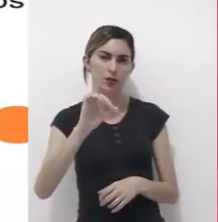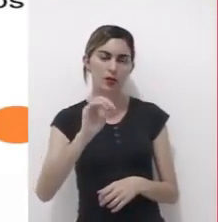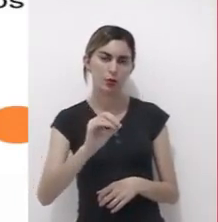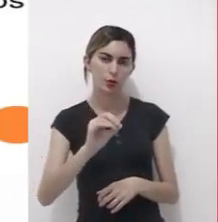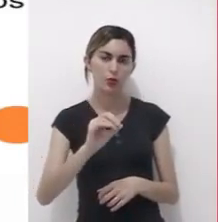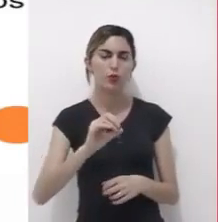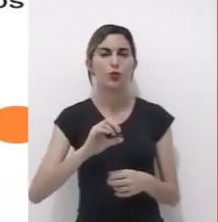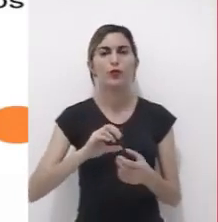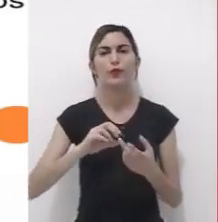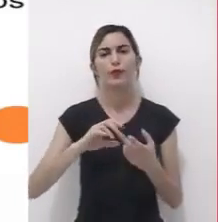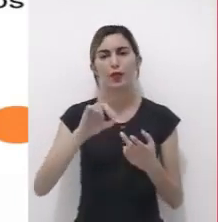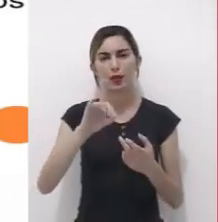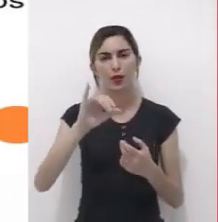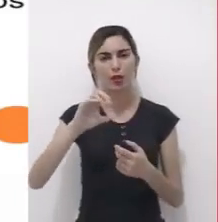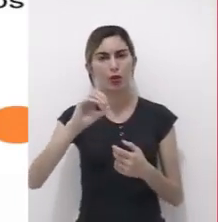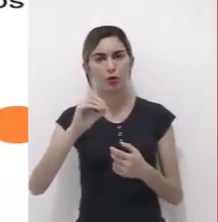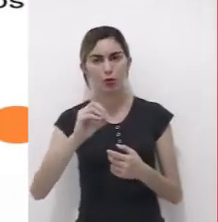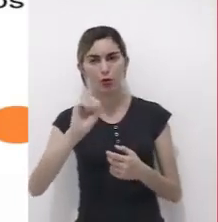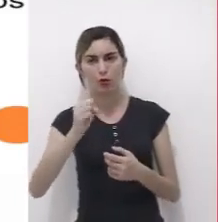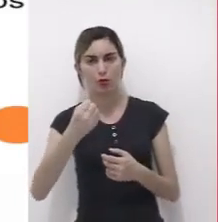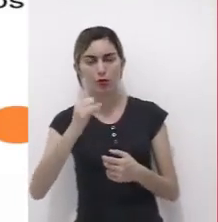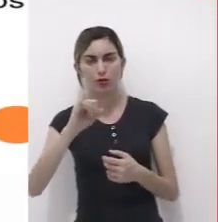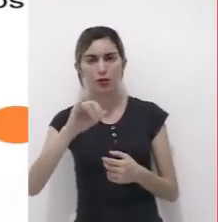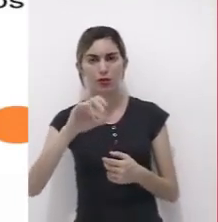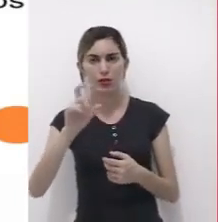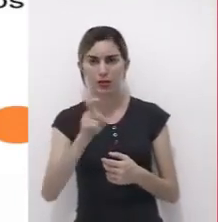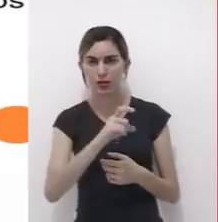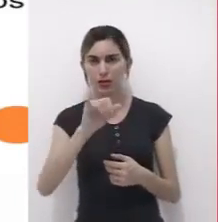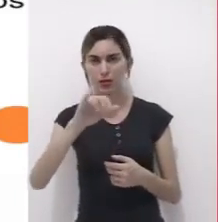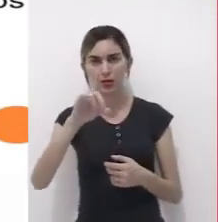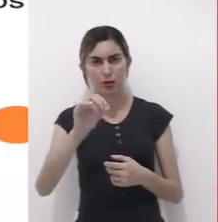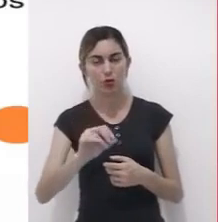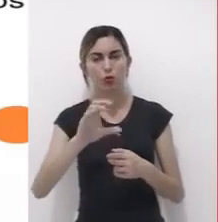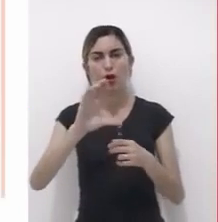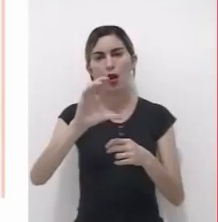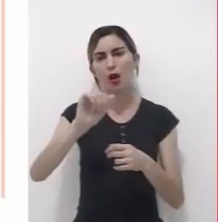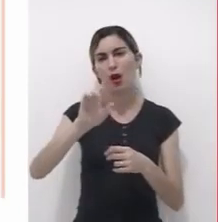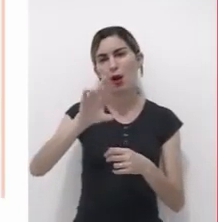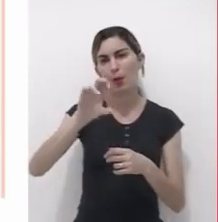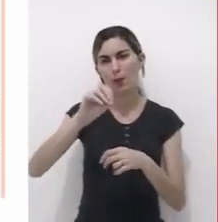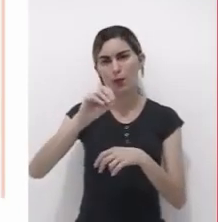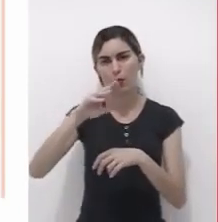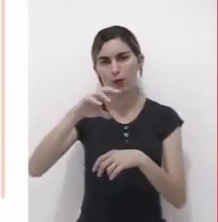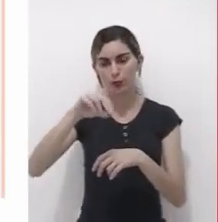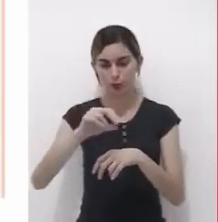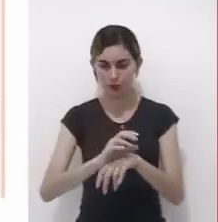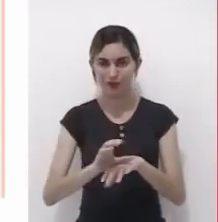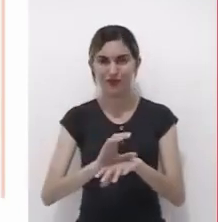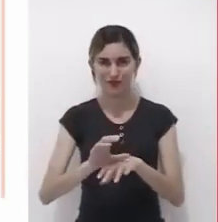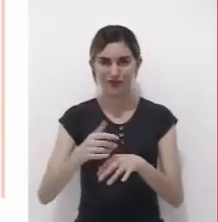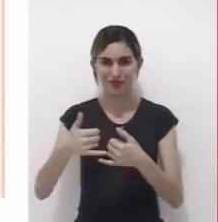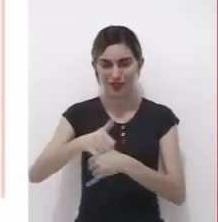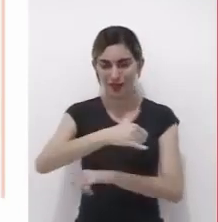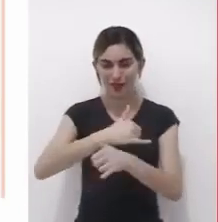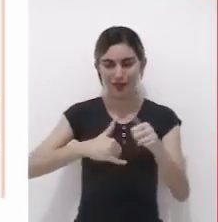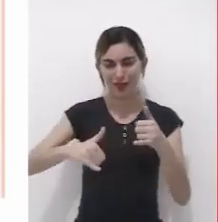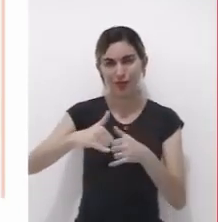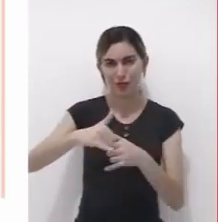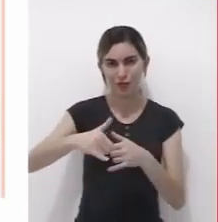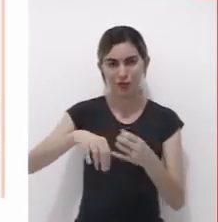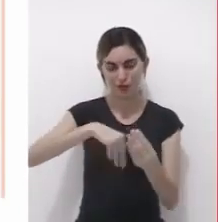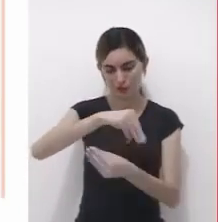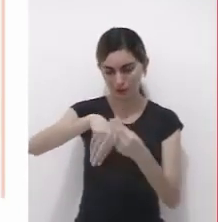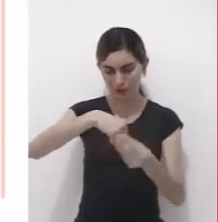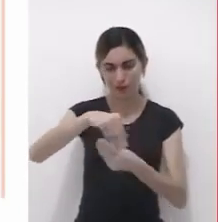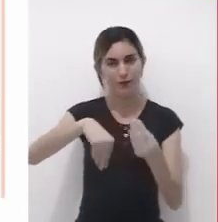molécula de carbono e duas moléculas de oxigênio. A energia que está sendo envolvida